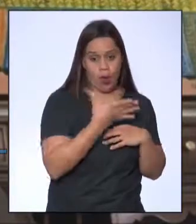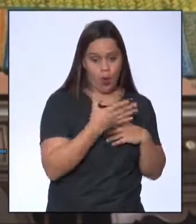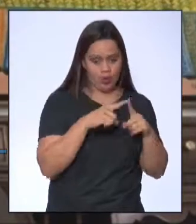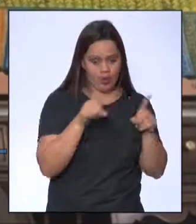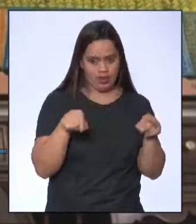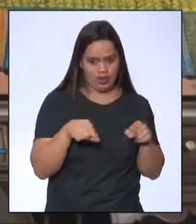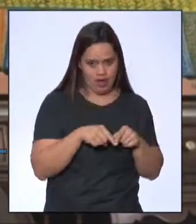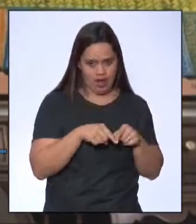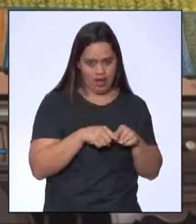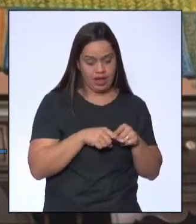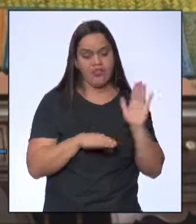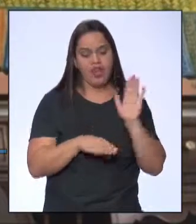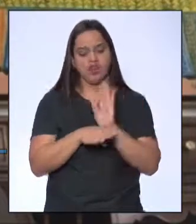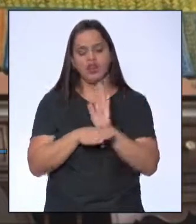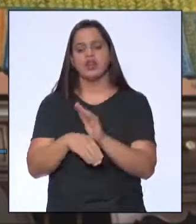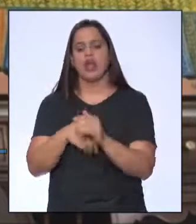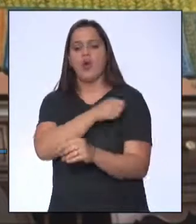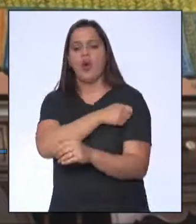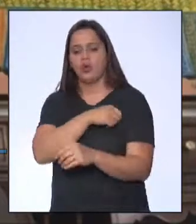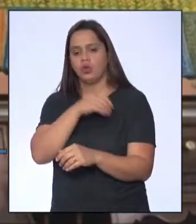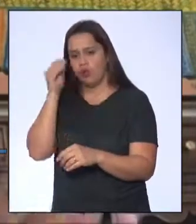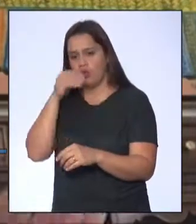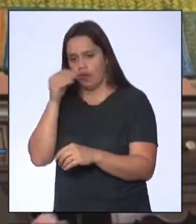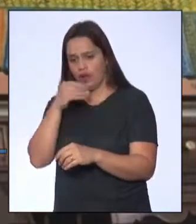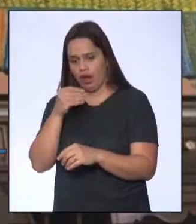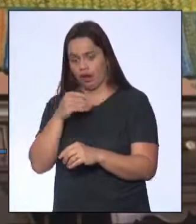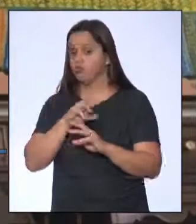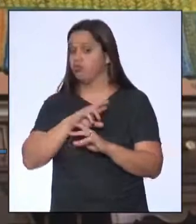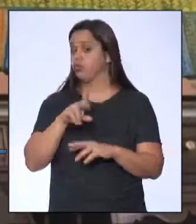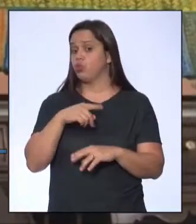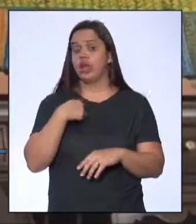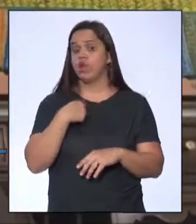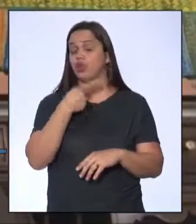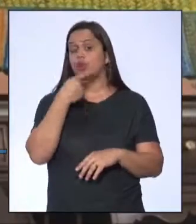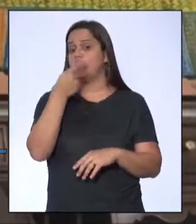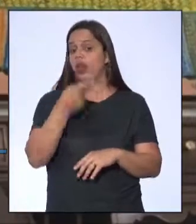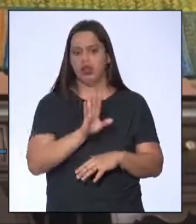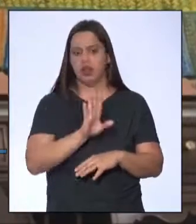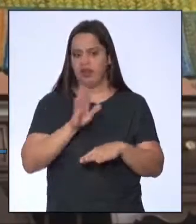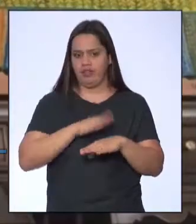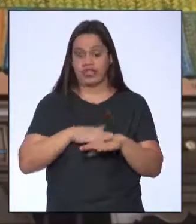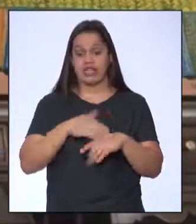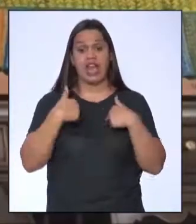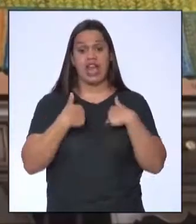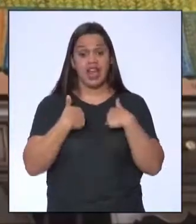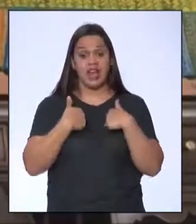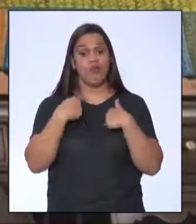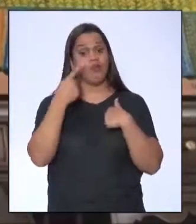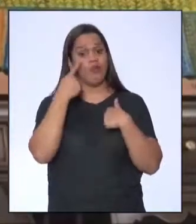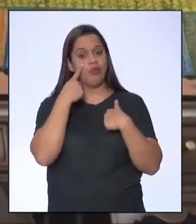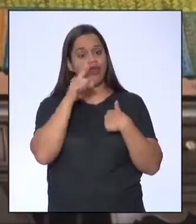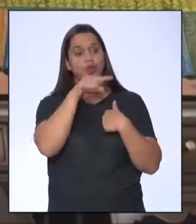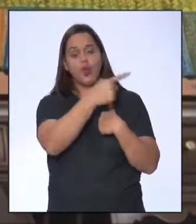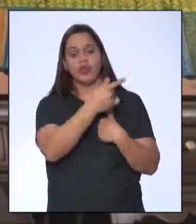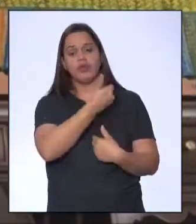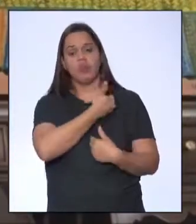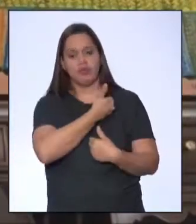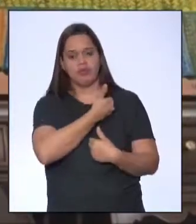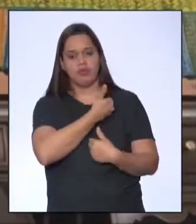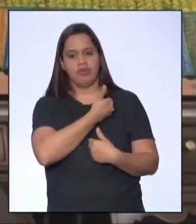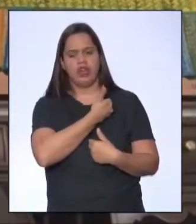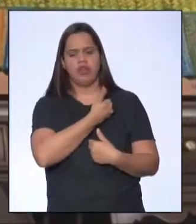sala. Não estou dizendo para ninguém fazer isso, estou dizendo que eu ouvi. Você tem algumas